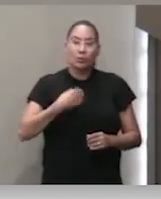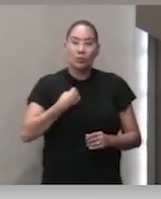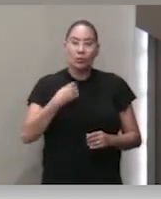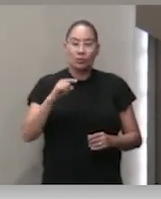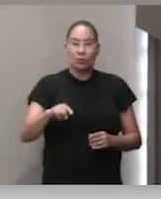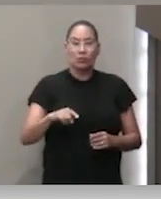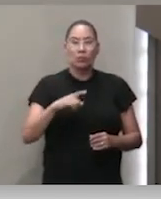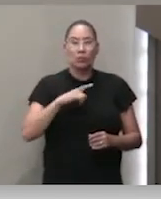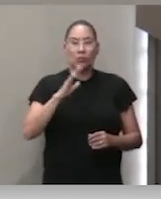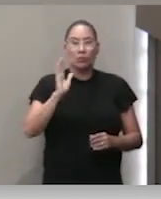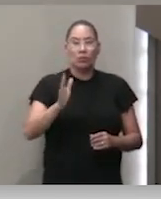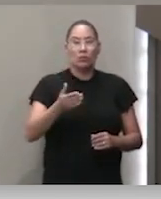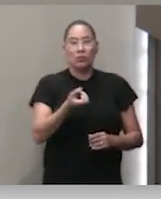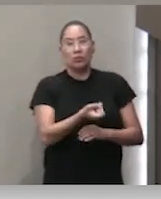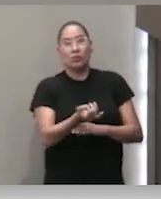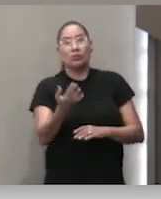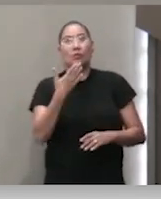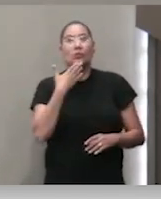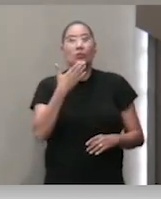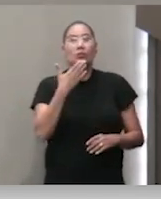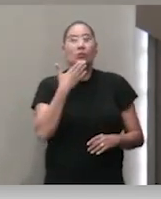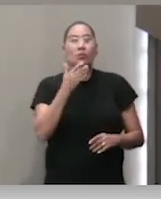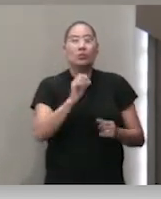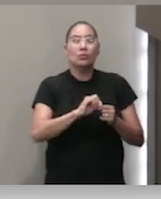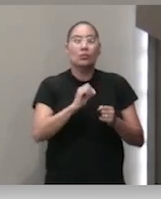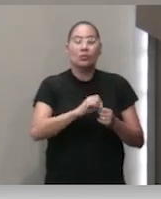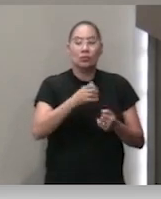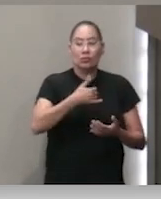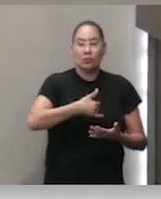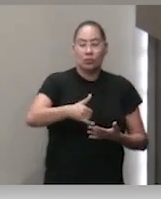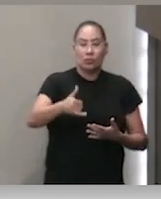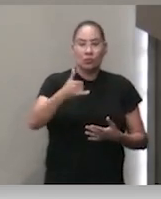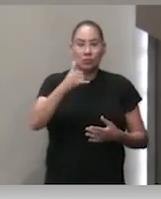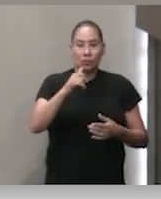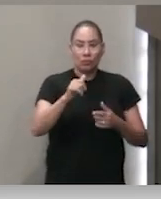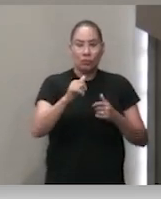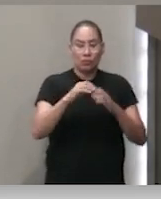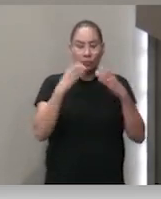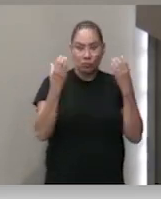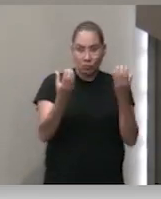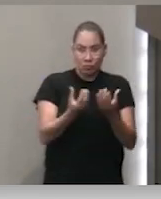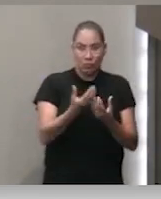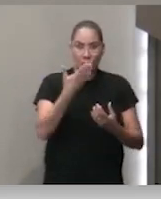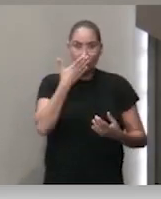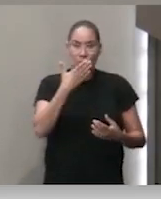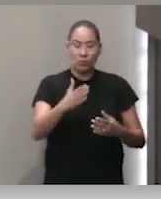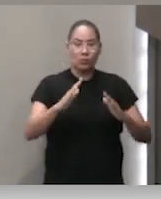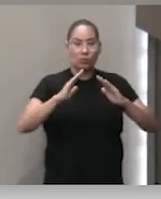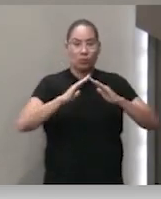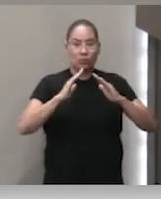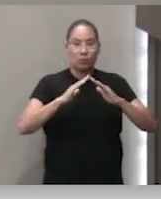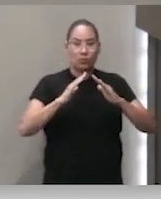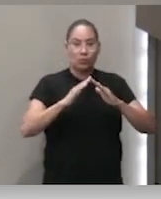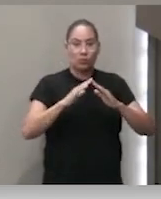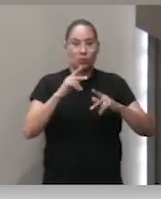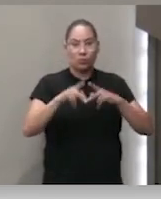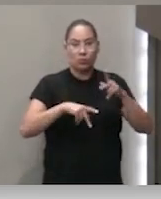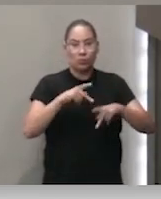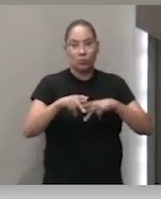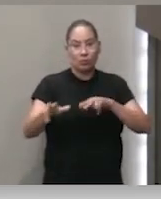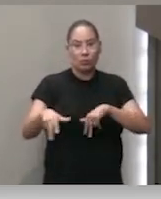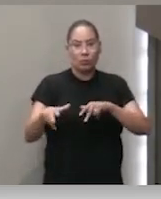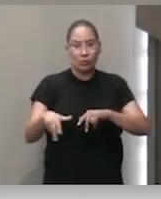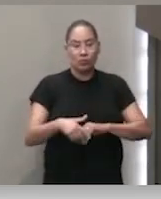6, 7 pedidos para fazer asfalto em frente às comunidades e em frente às residências do nosso povo do